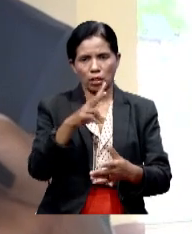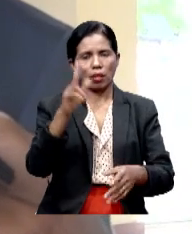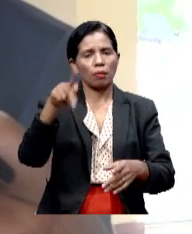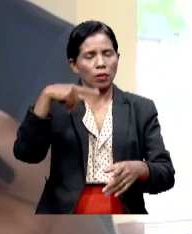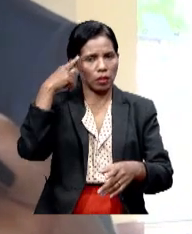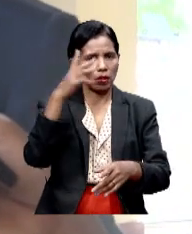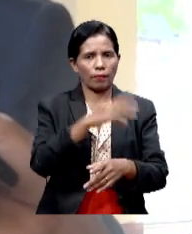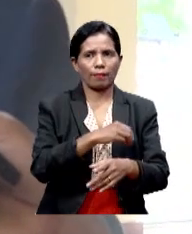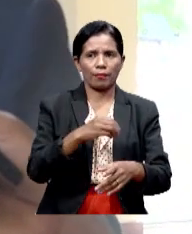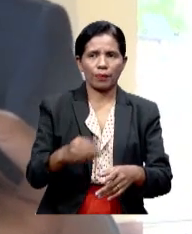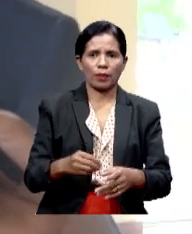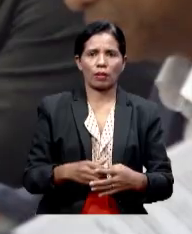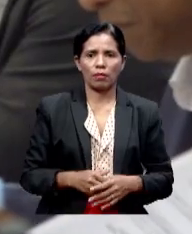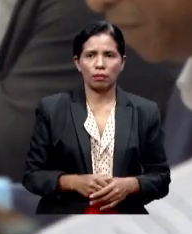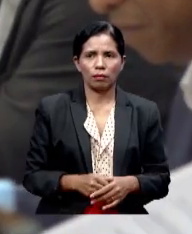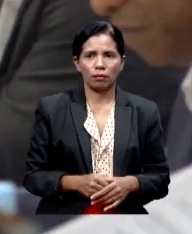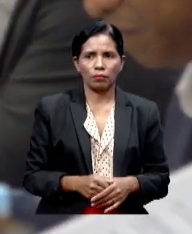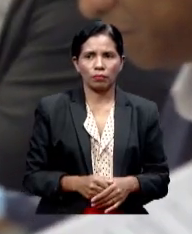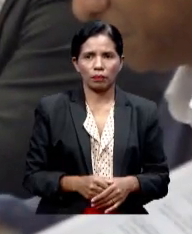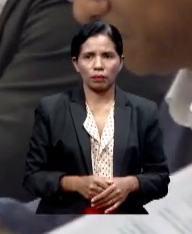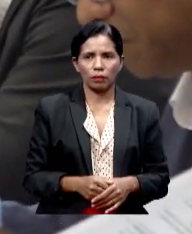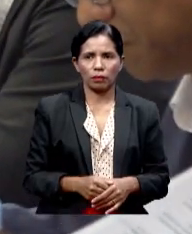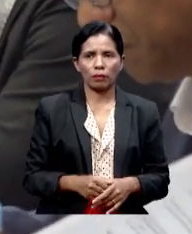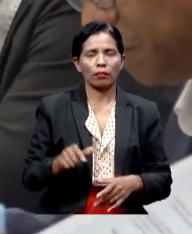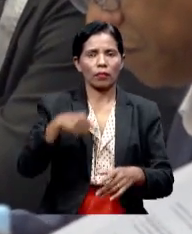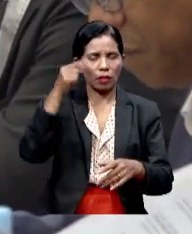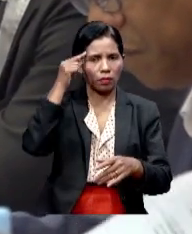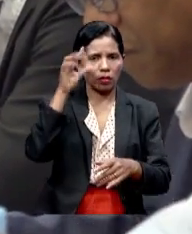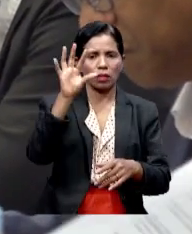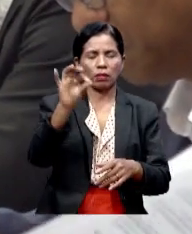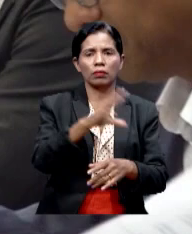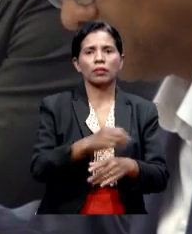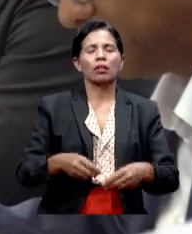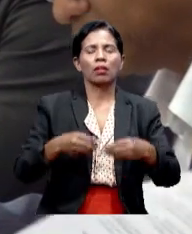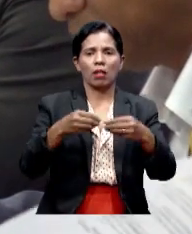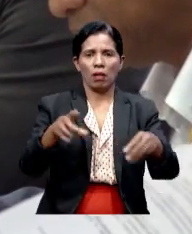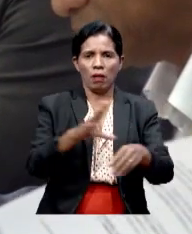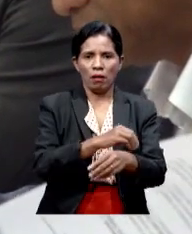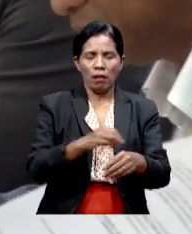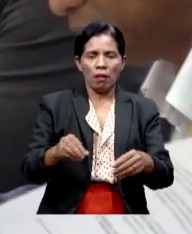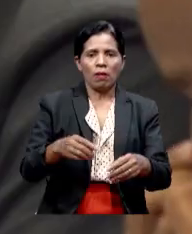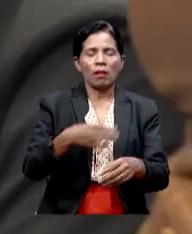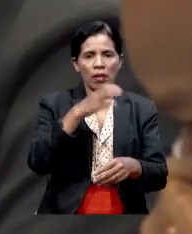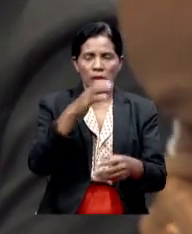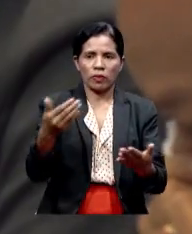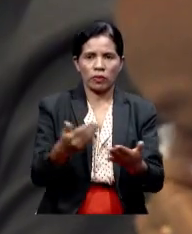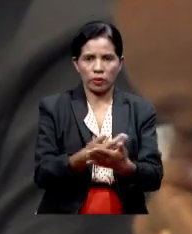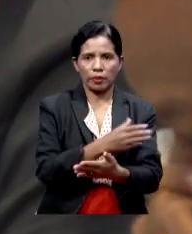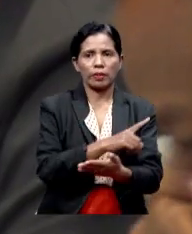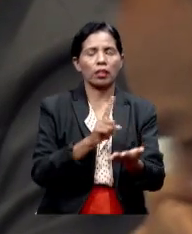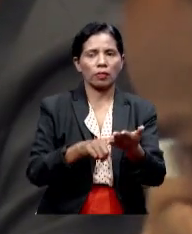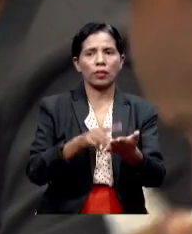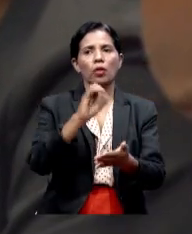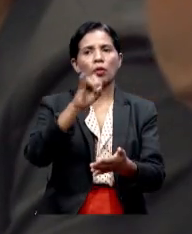sobre imposto niniam. Antes, né, o governo da UALO introduz imposto seletivo consumo fom, leu se debate o